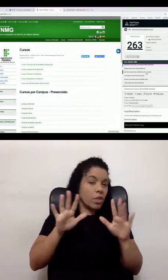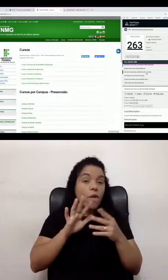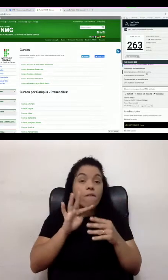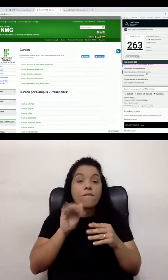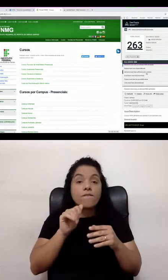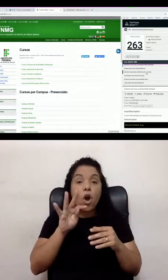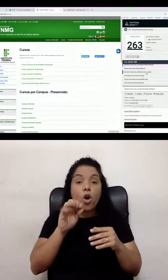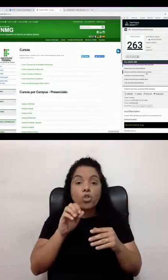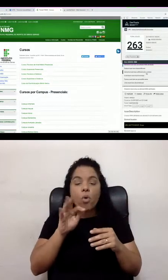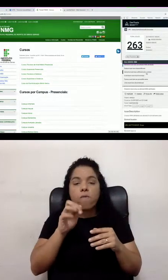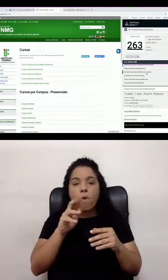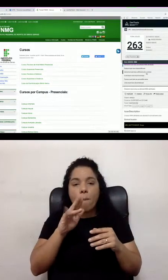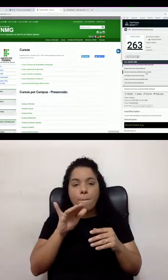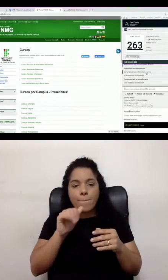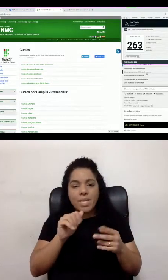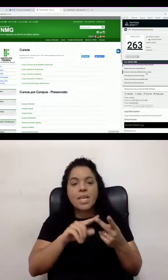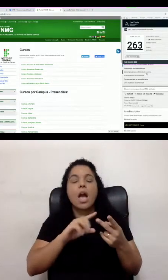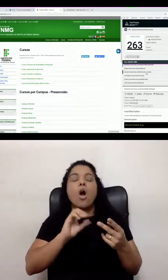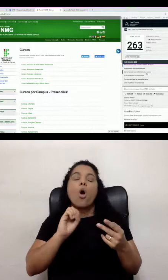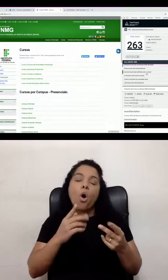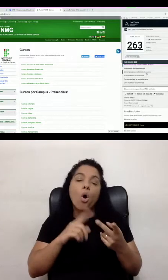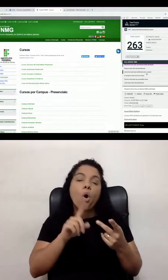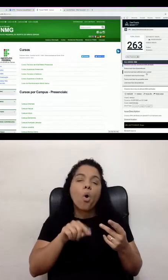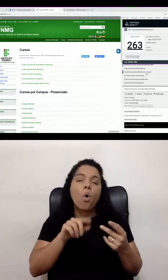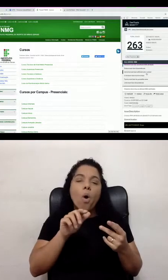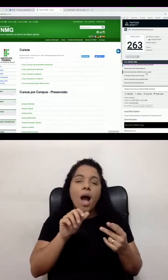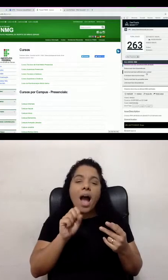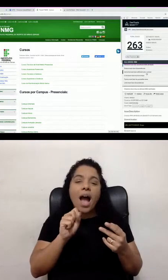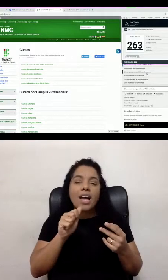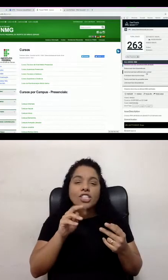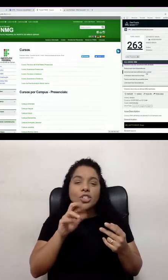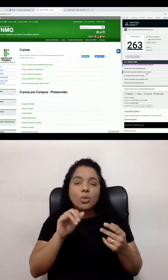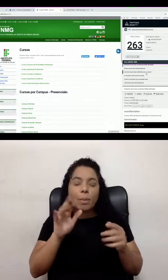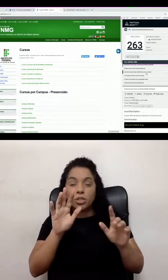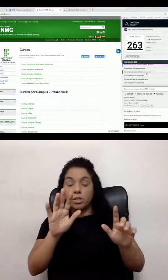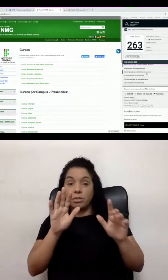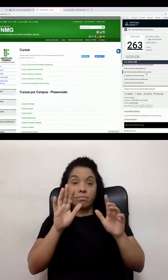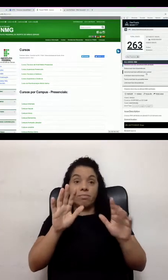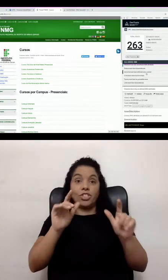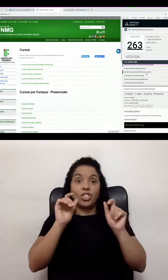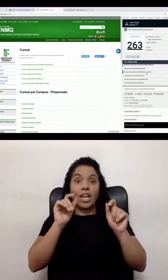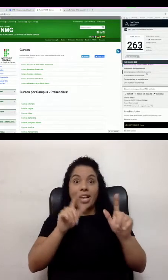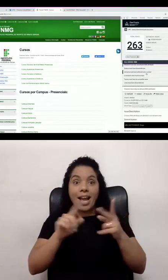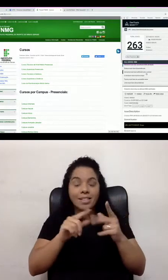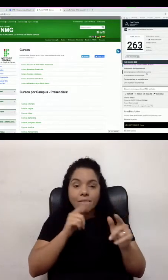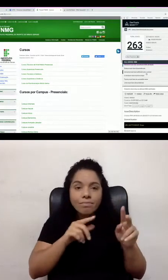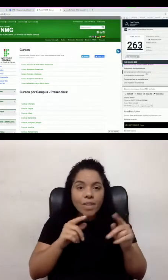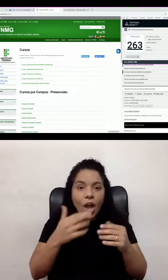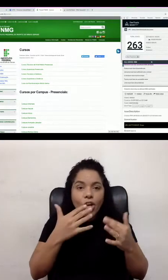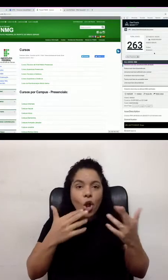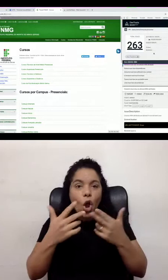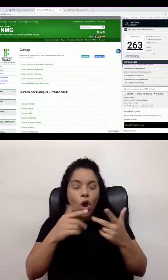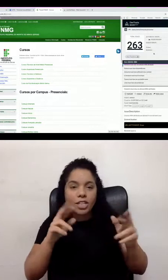problema, um astigmatismo um pouco mais forte, não vai conseguir ler. Daltônico, tá? Tem que pensar em todo esse